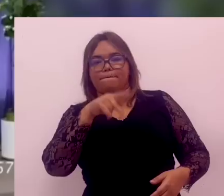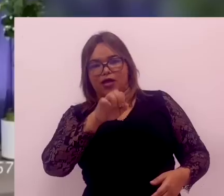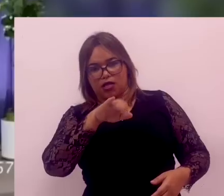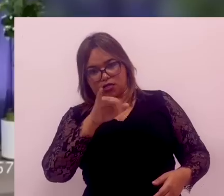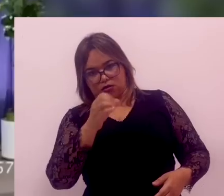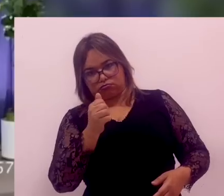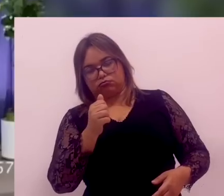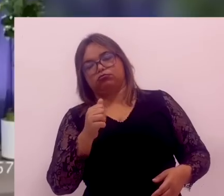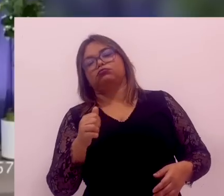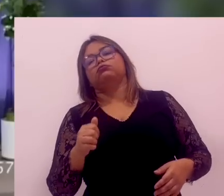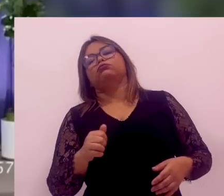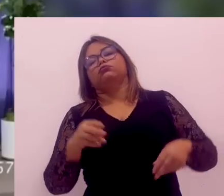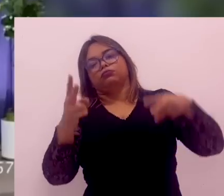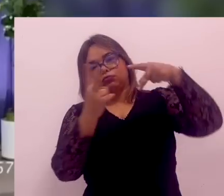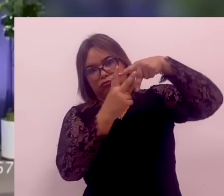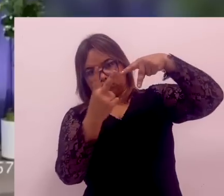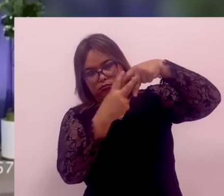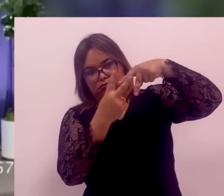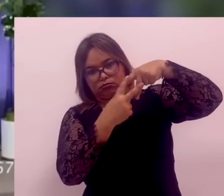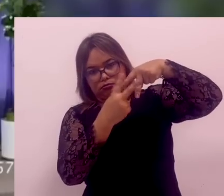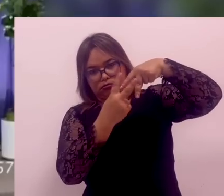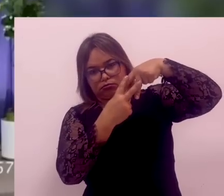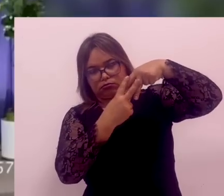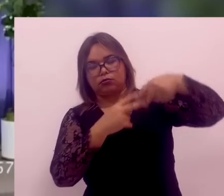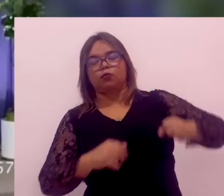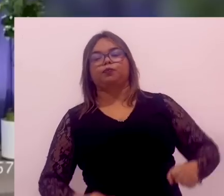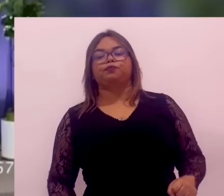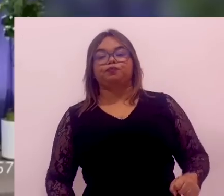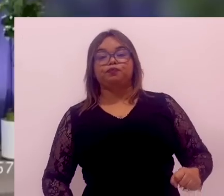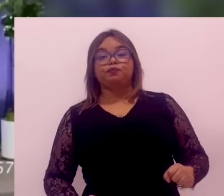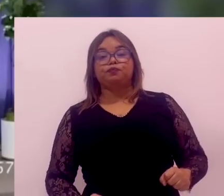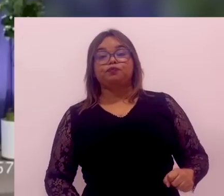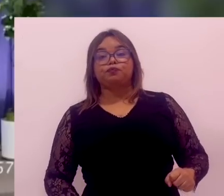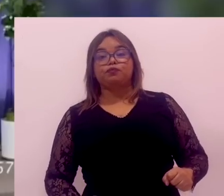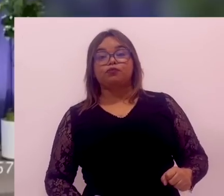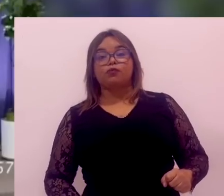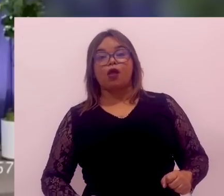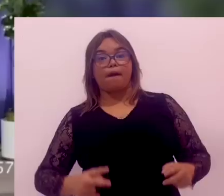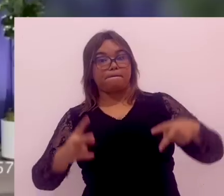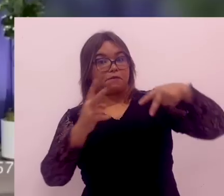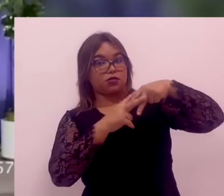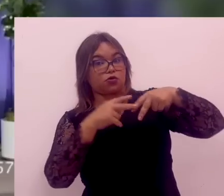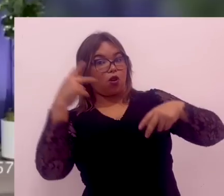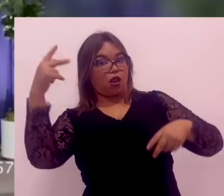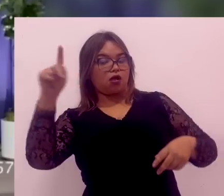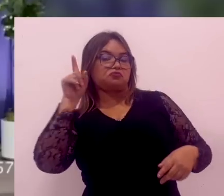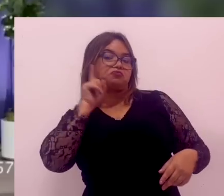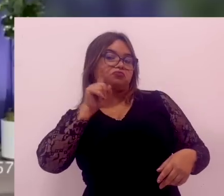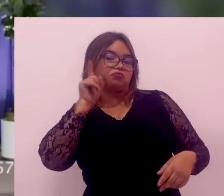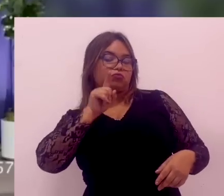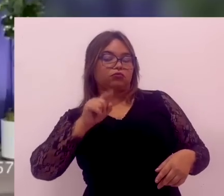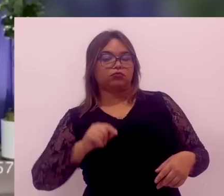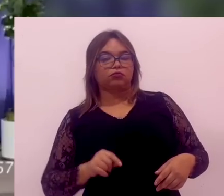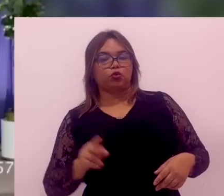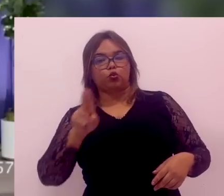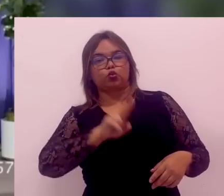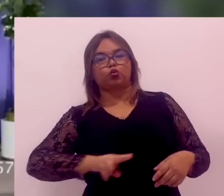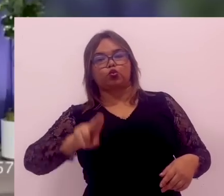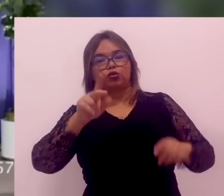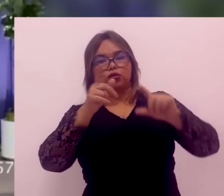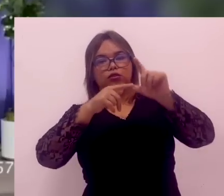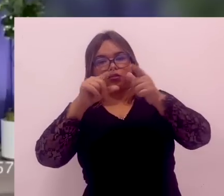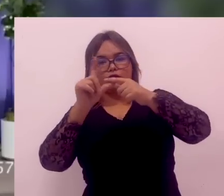ele, o pentagrama, como símbolo das 5 pontas da comunhão. Os contornos da estrela de 5 pontas são os mesmos